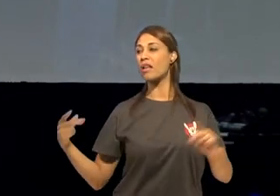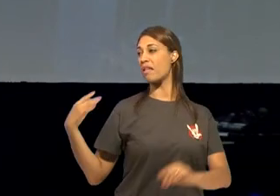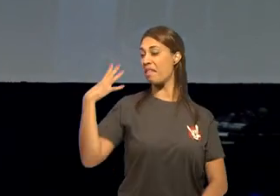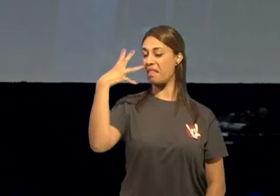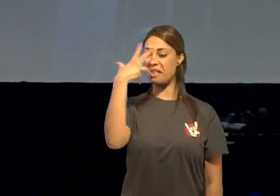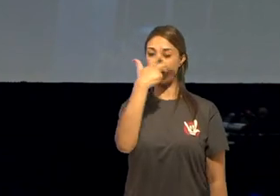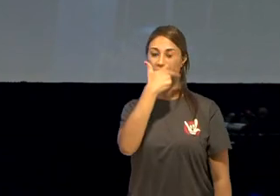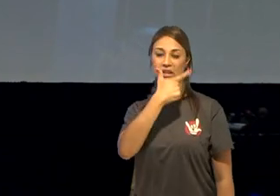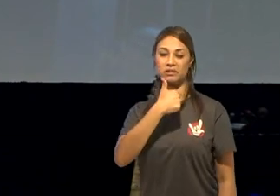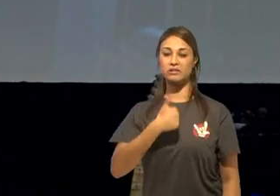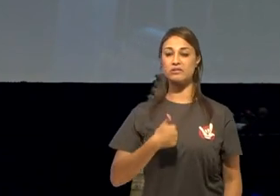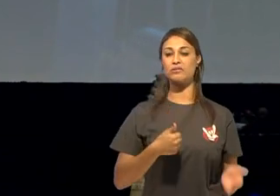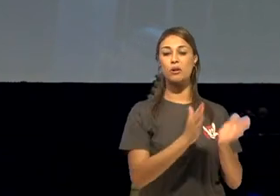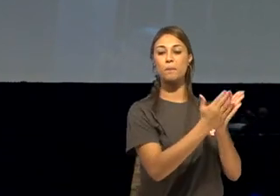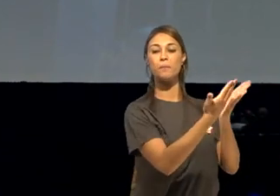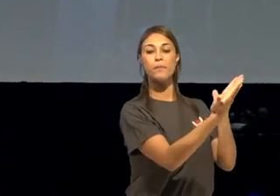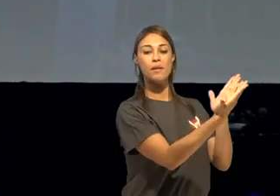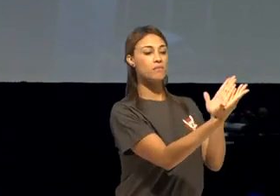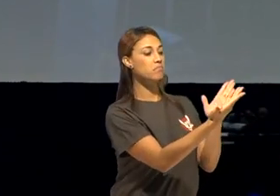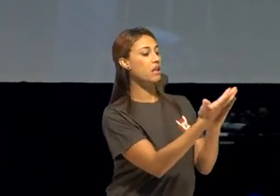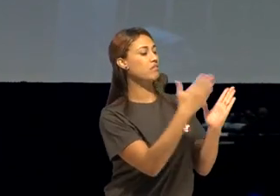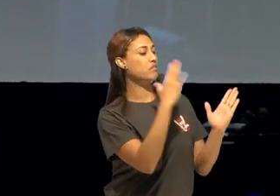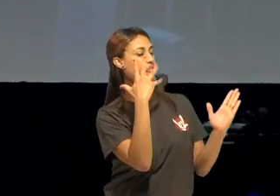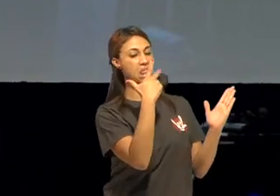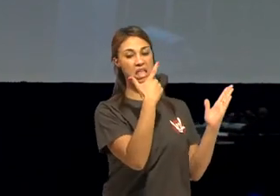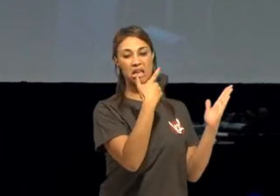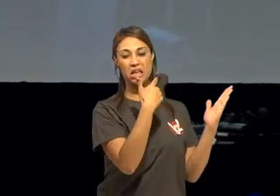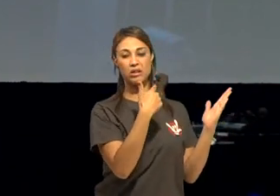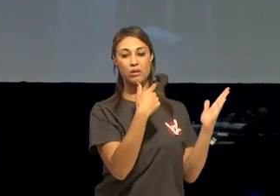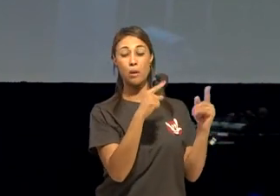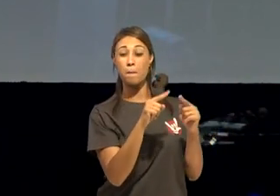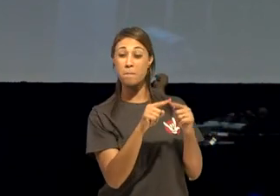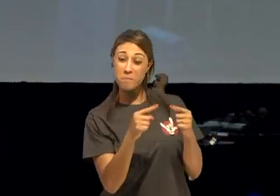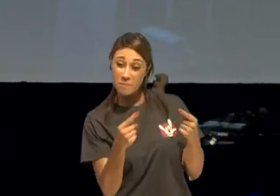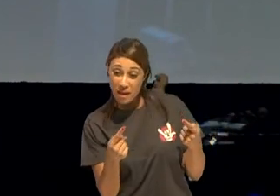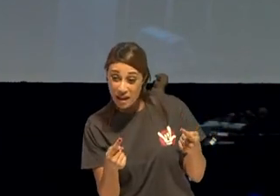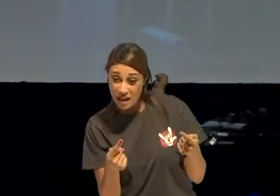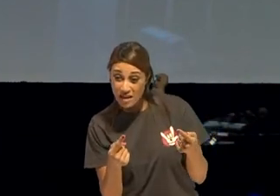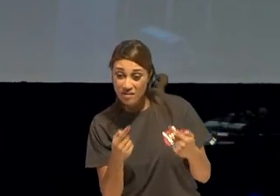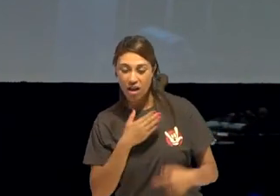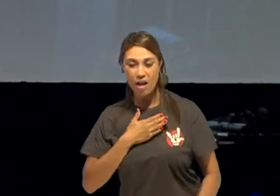maravilhosos, e não somos capazes de dividir a nossa vida com ninguém.